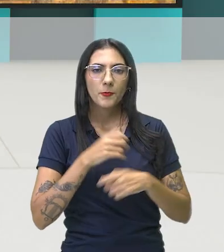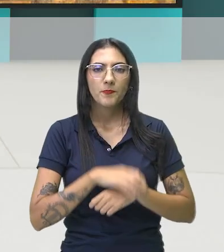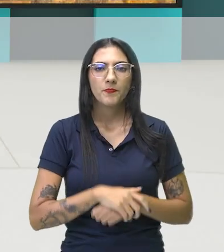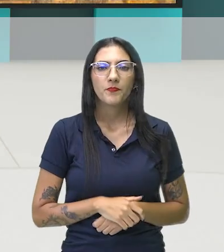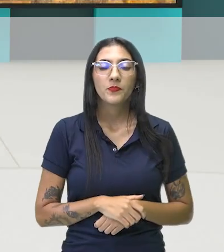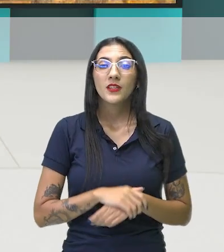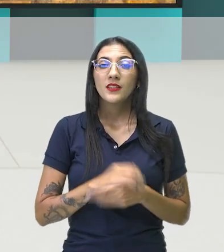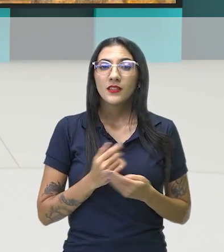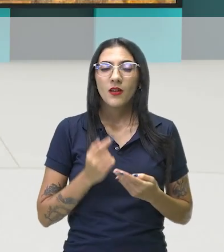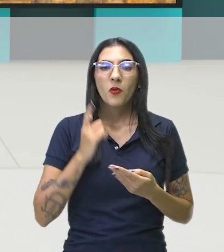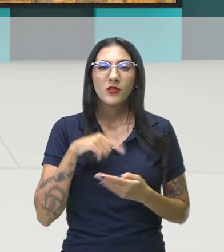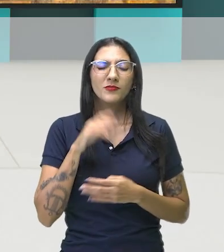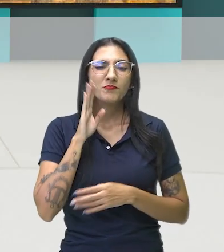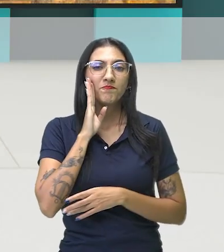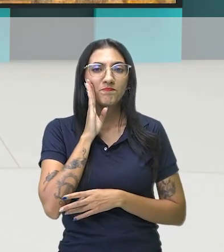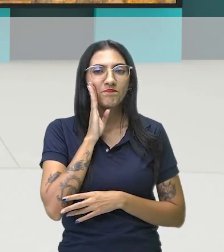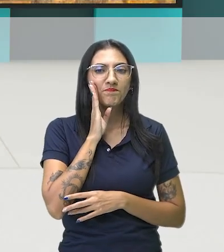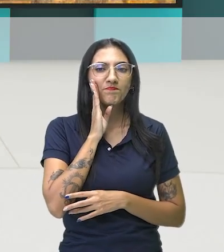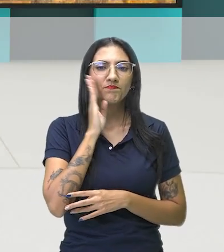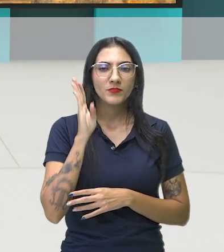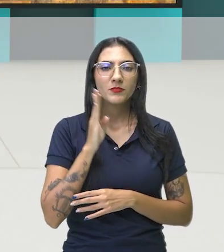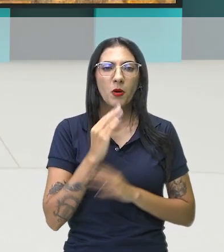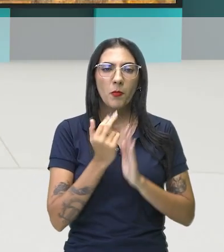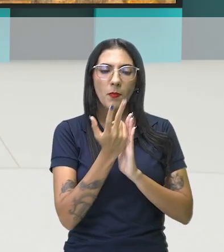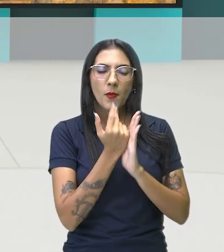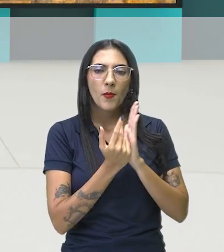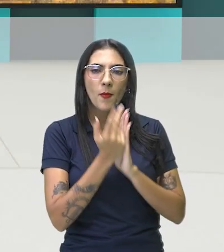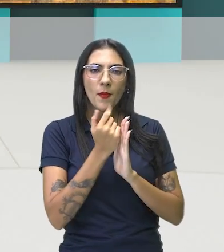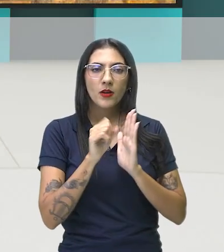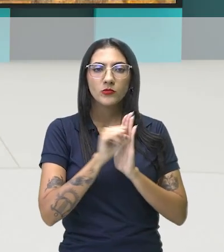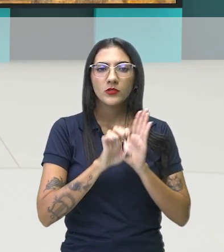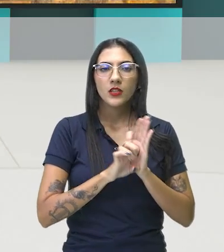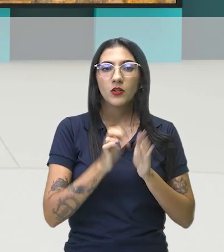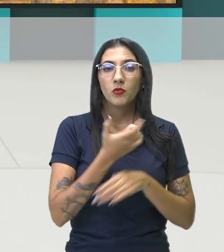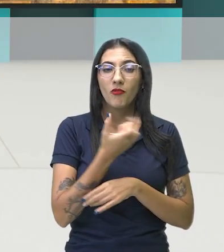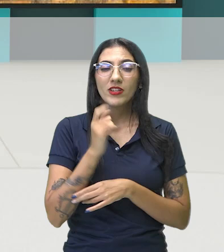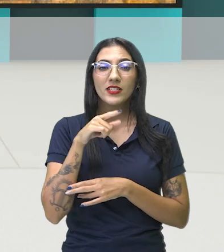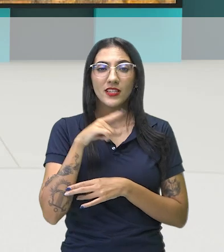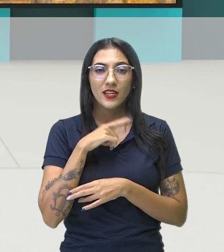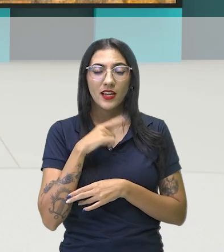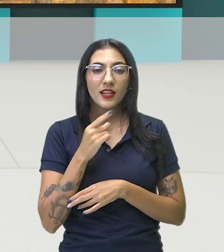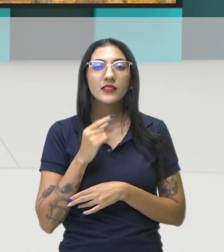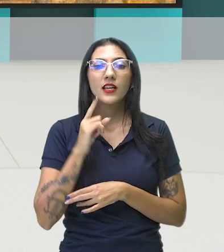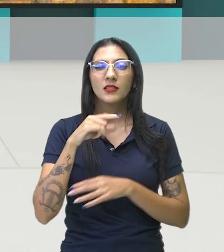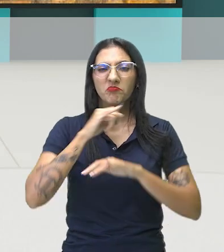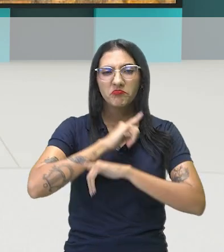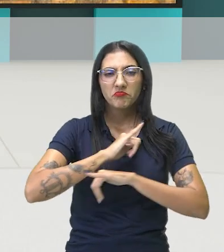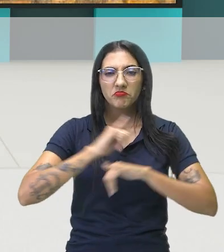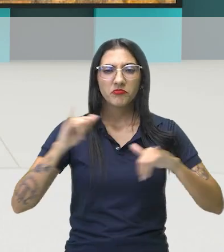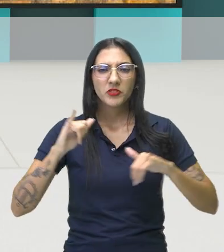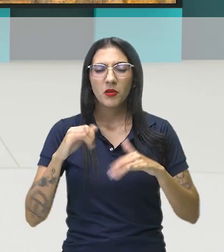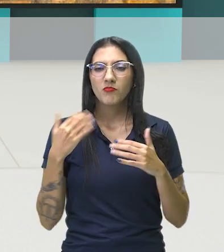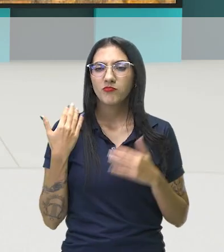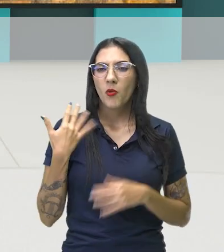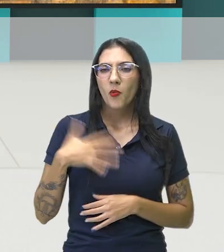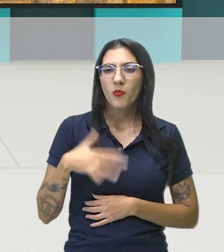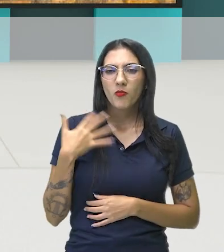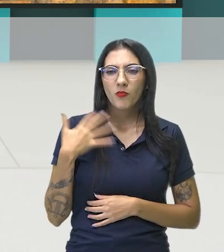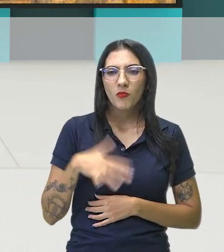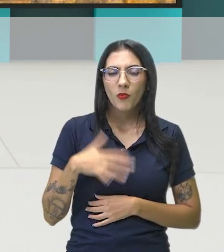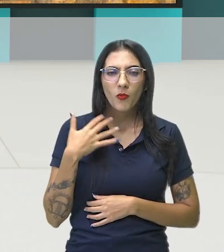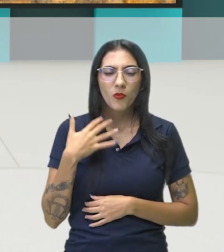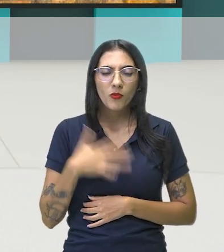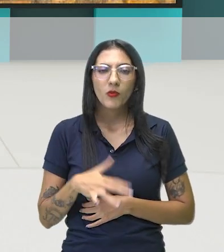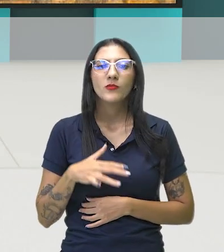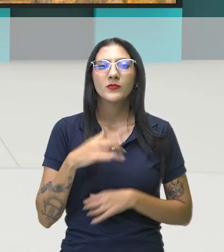das obras mais icônicas do século XX. Guernica denuncia os horrores da guerra, especificamente o bombardeio